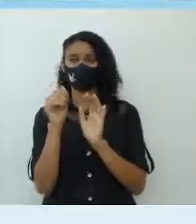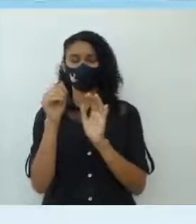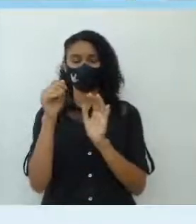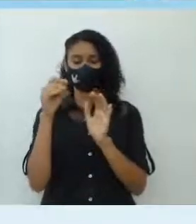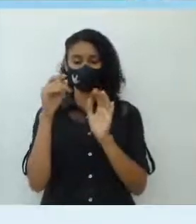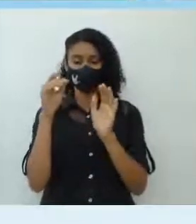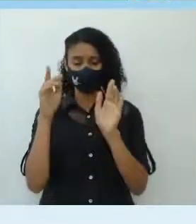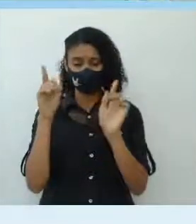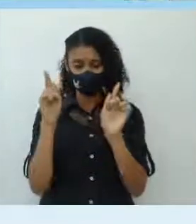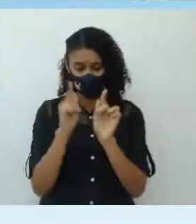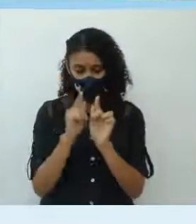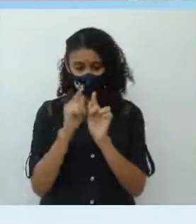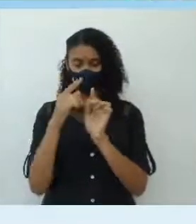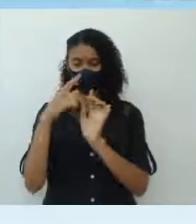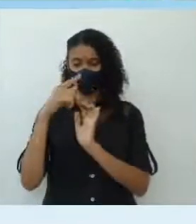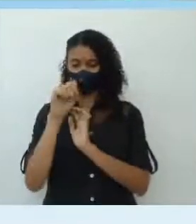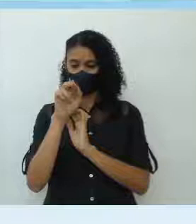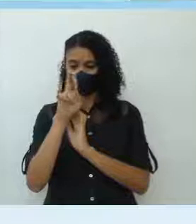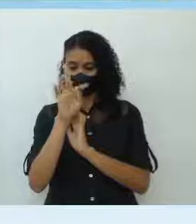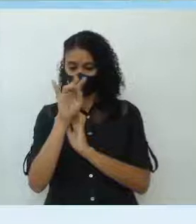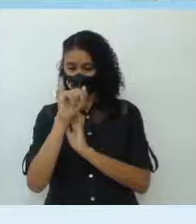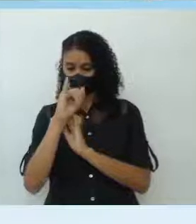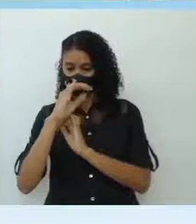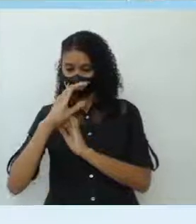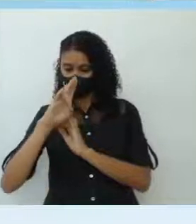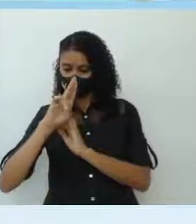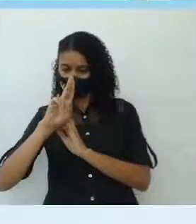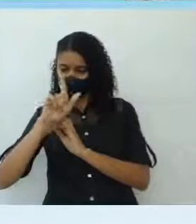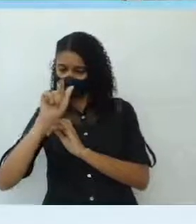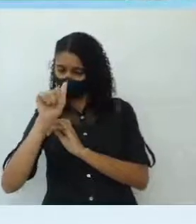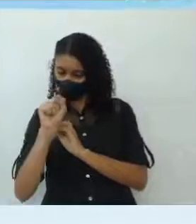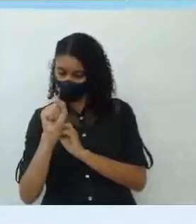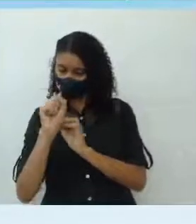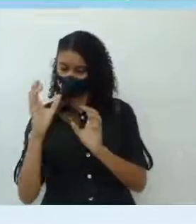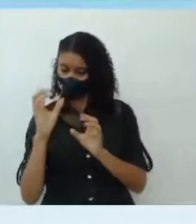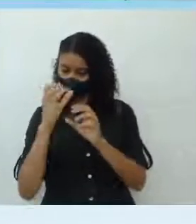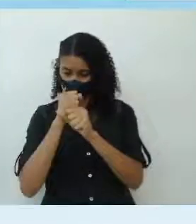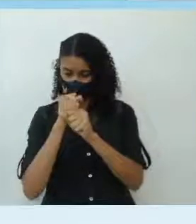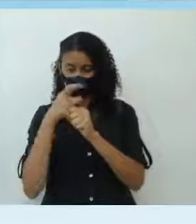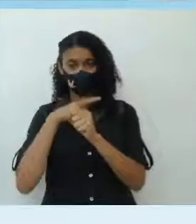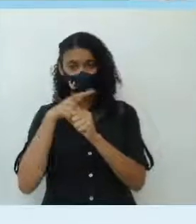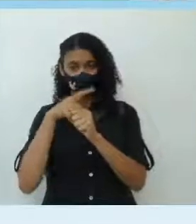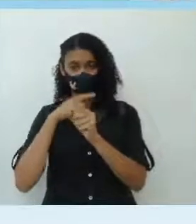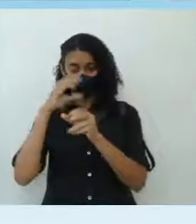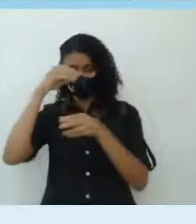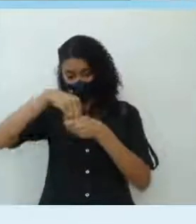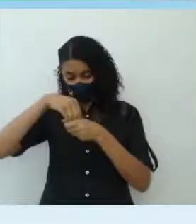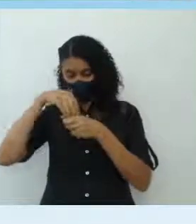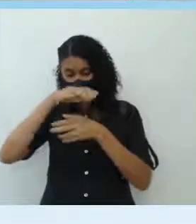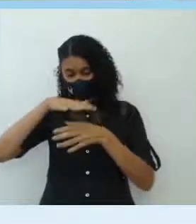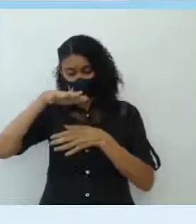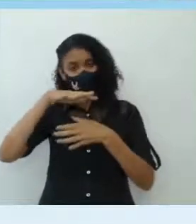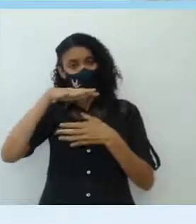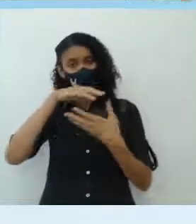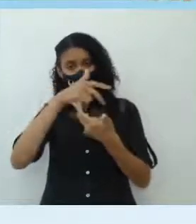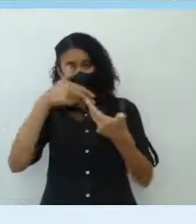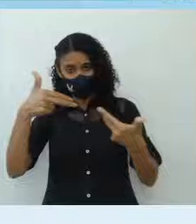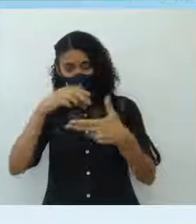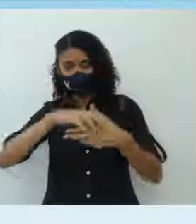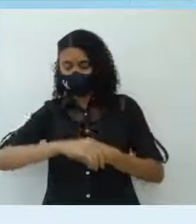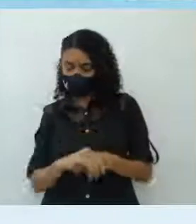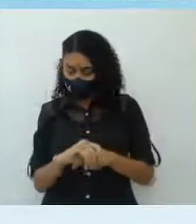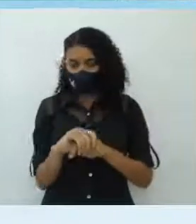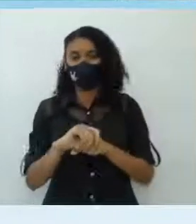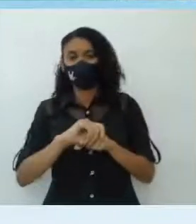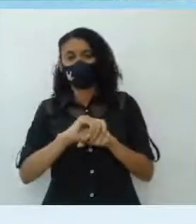átomo. Espera aí, vamos repetir? A massa de um átomo é a soma das massas das partículas